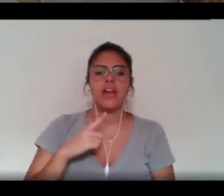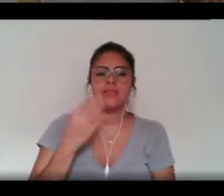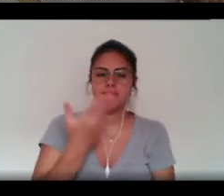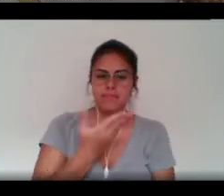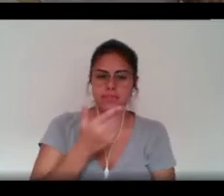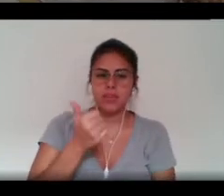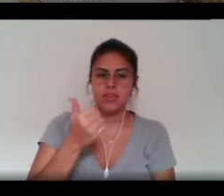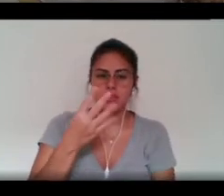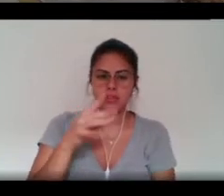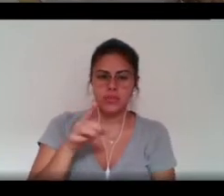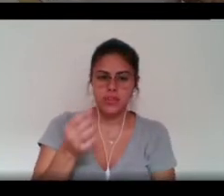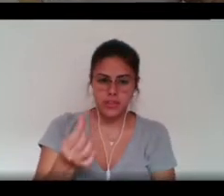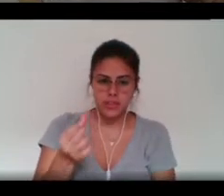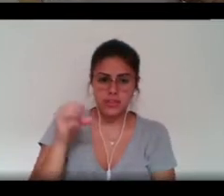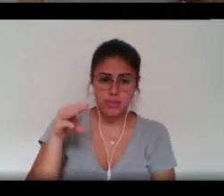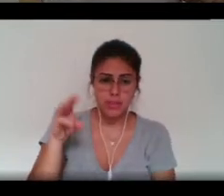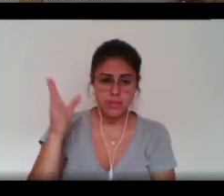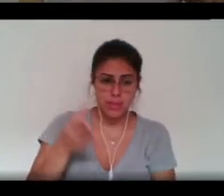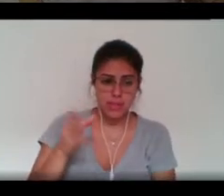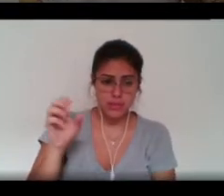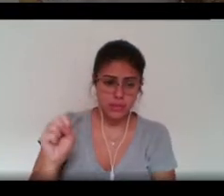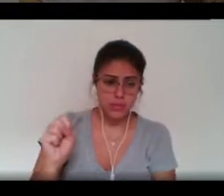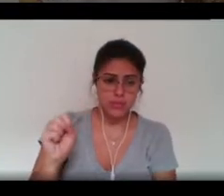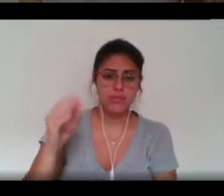14,6 metros por segundo e